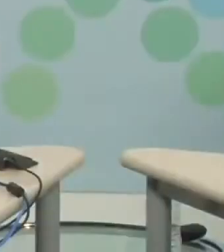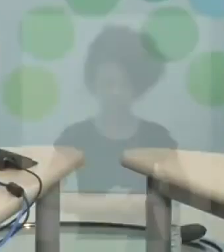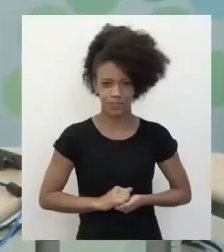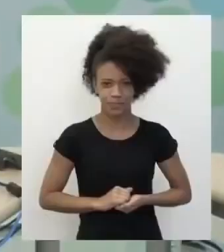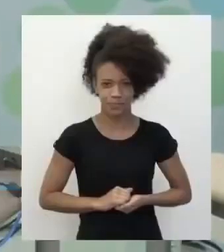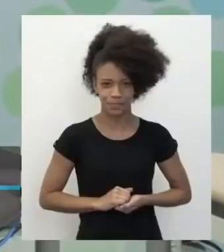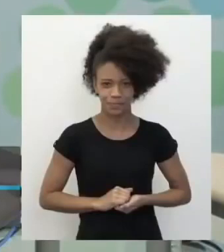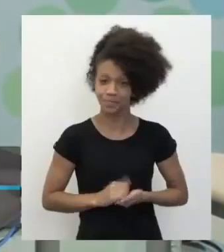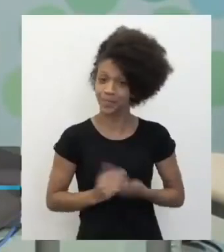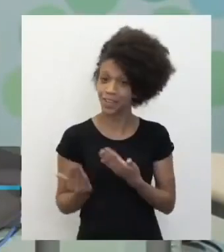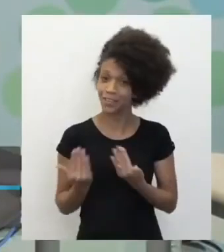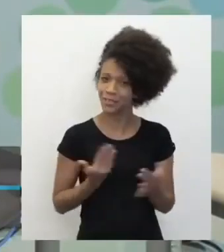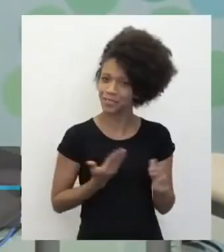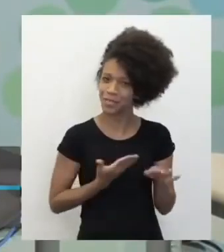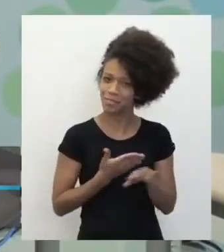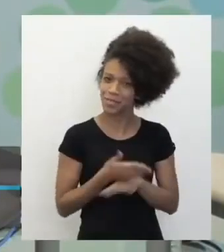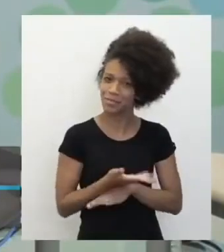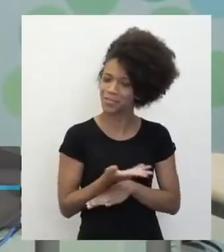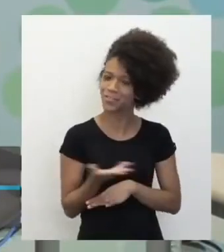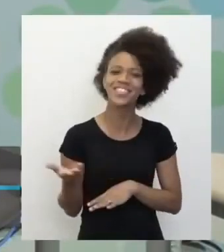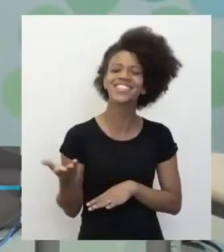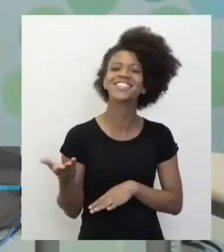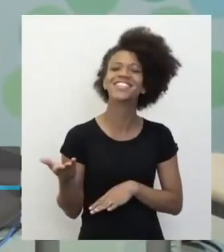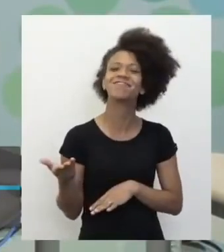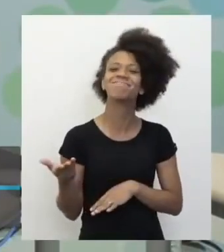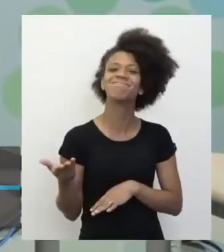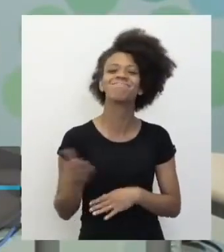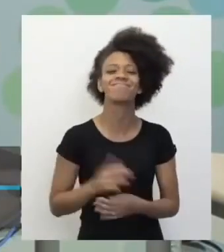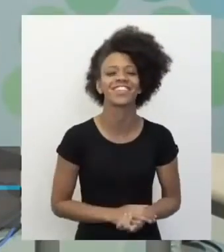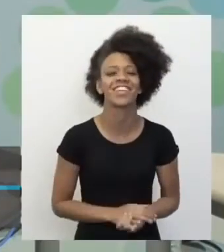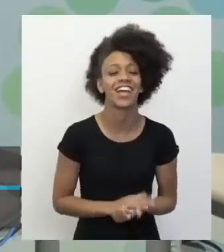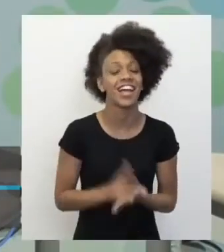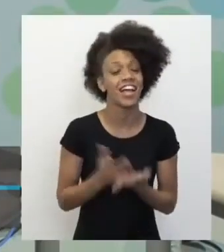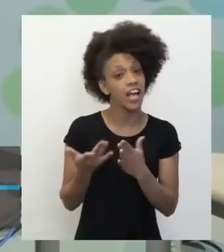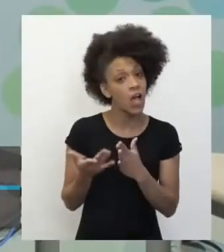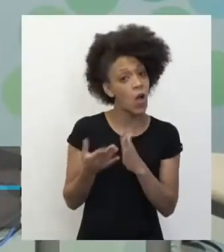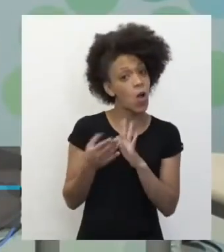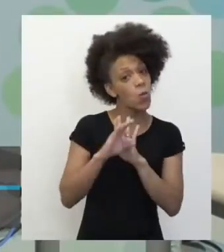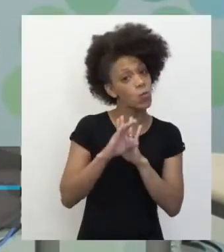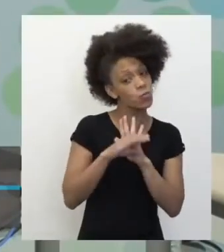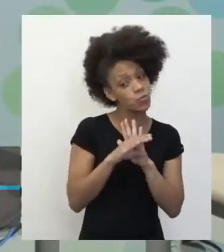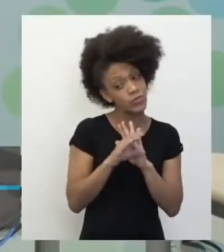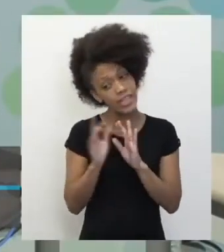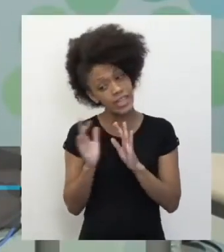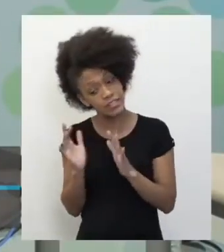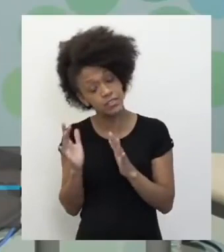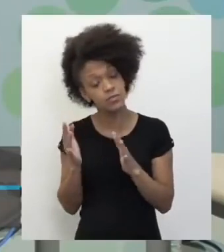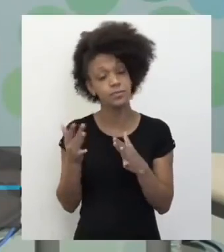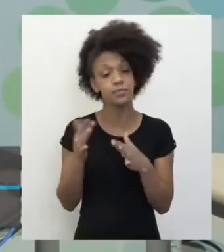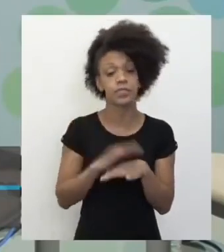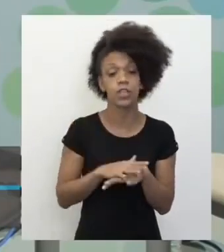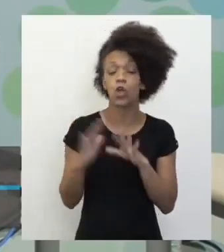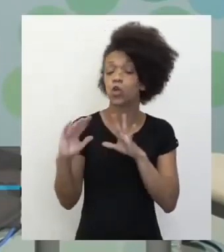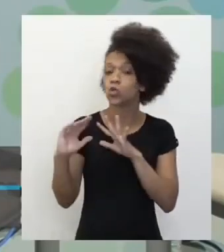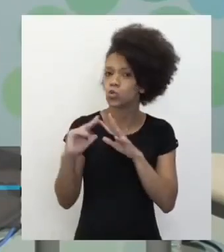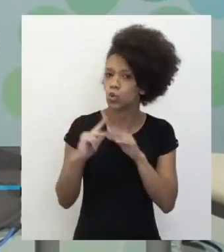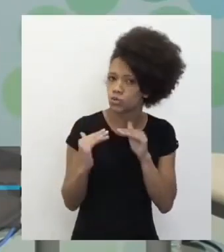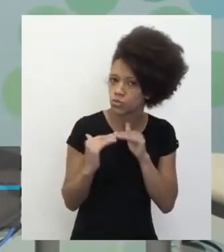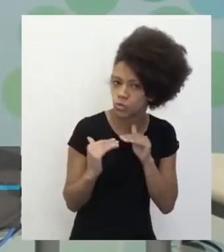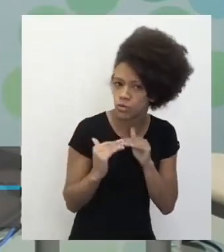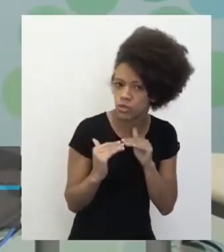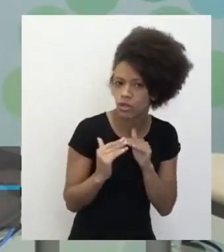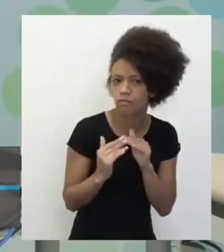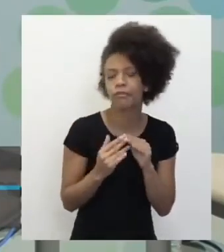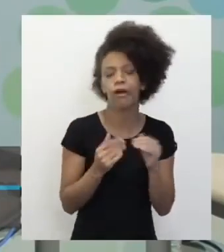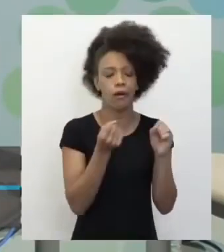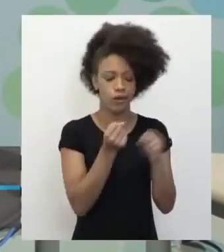E vamos lá a participação de vocês. Agora eles entraram num consenso aqui. Agora vocês entraram num consenso. Eles falam todos aqui que é em relação ao